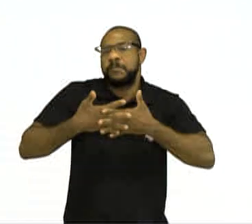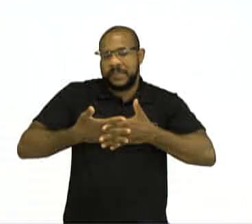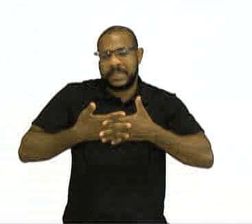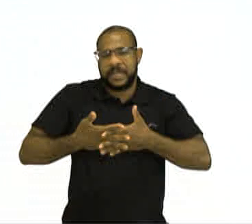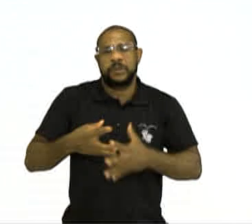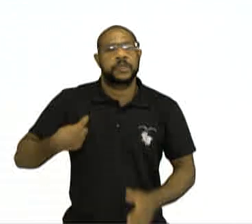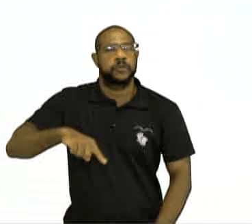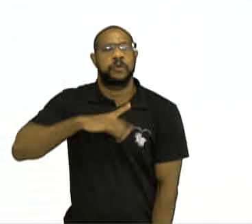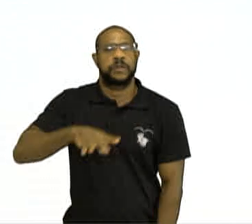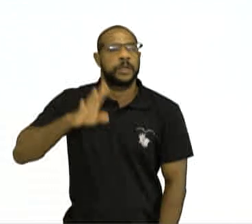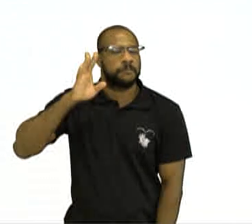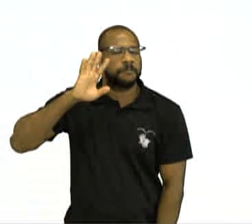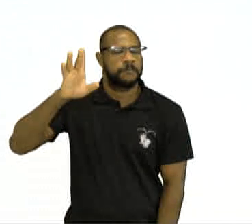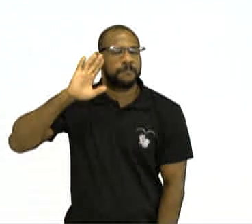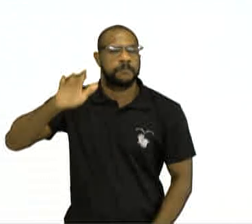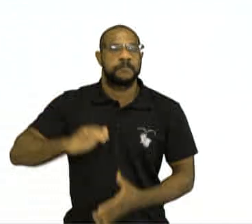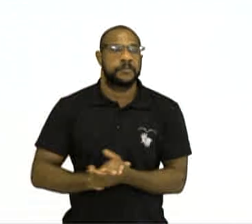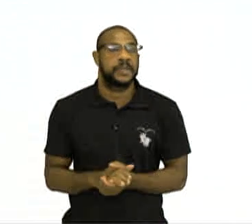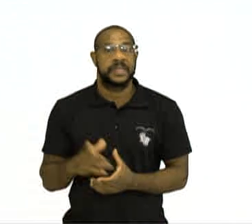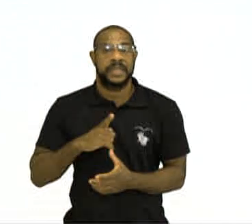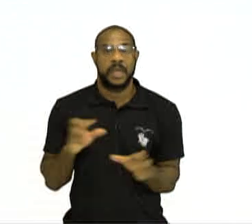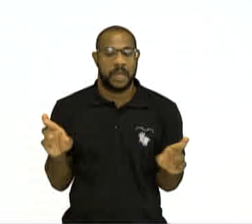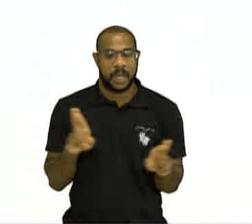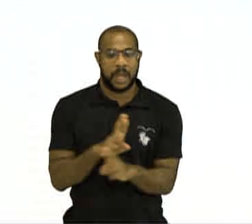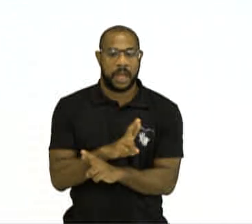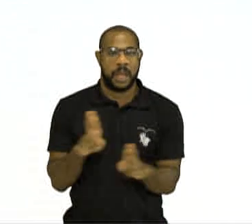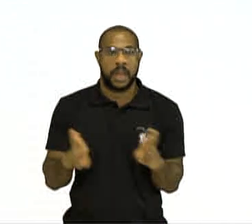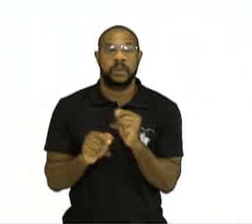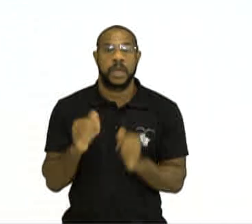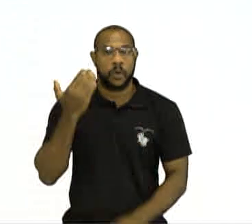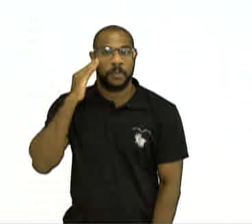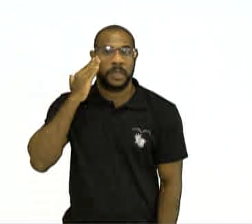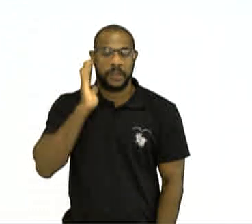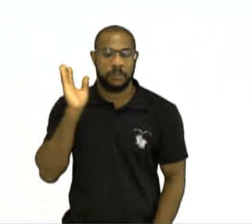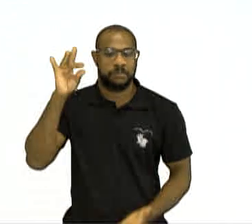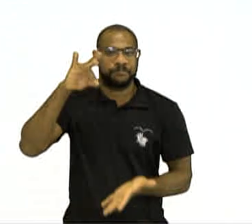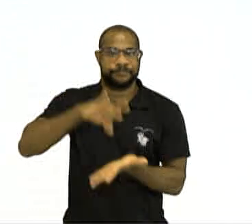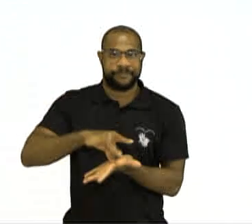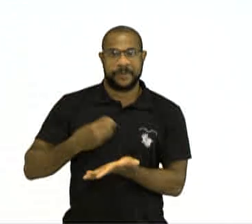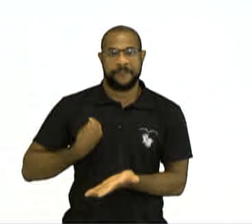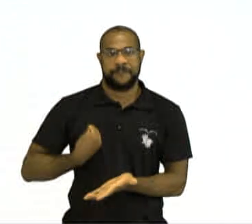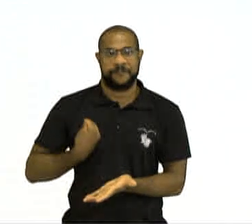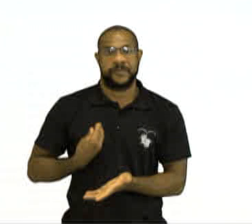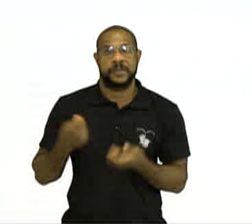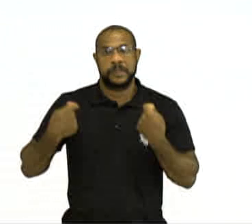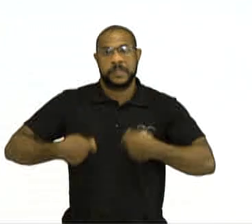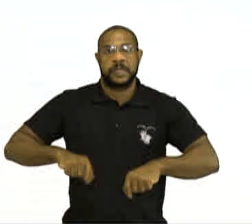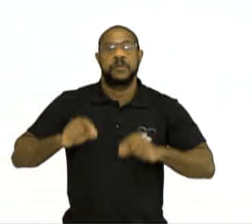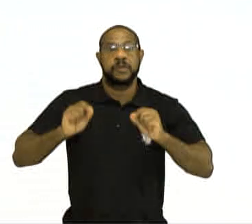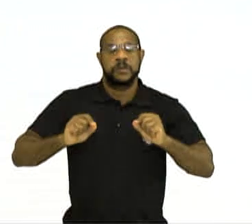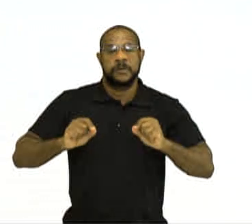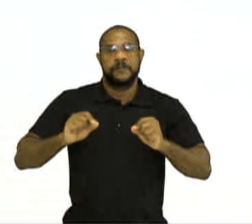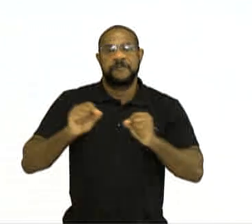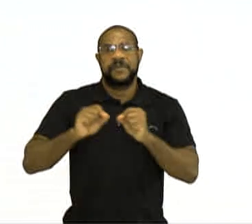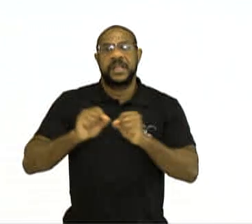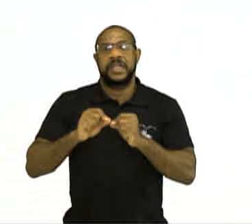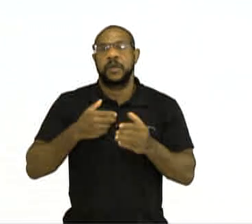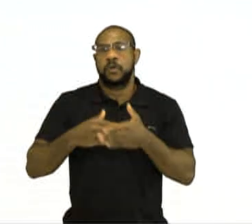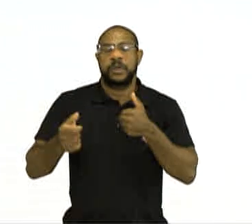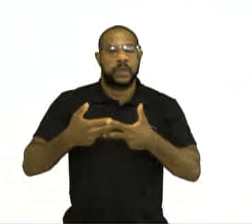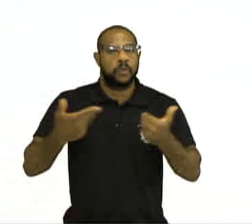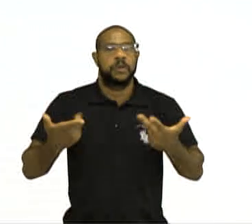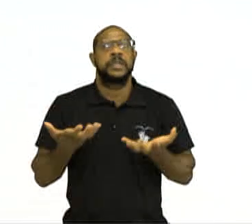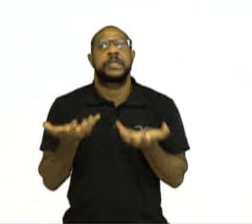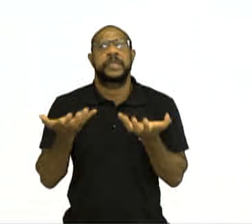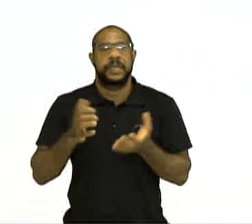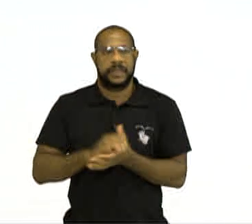vã consciência. Está mais relacionada à compreensão da realidade do que necessariamente a poder fazer o que se quer. Para o grande